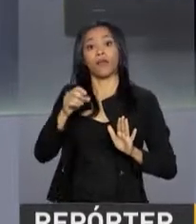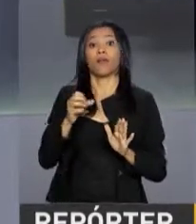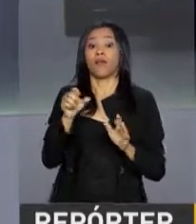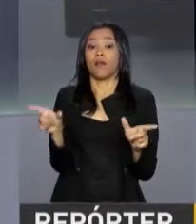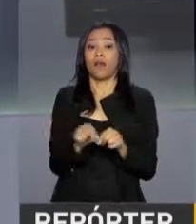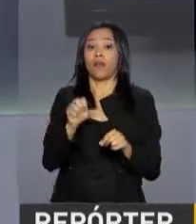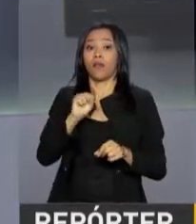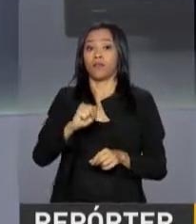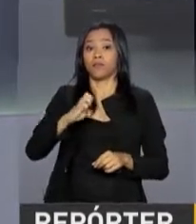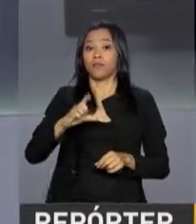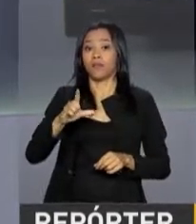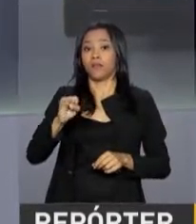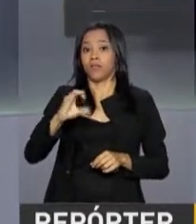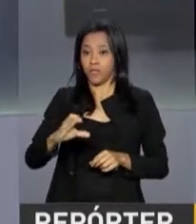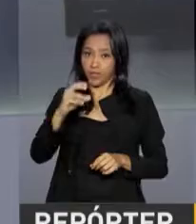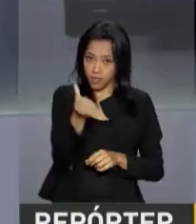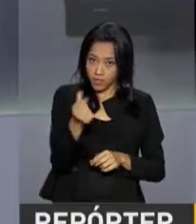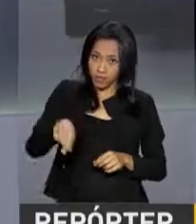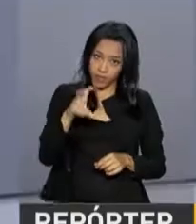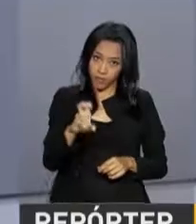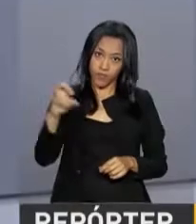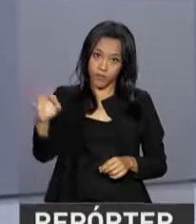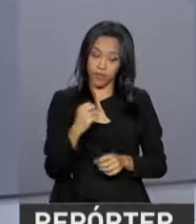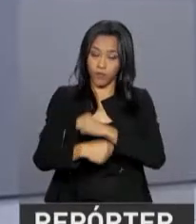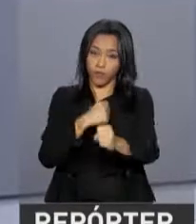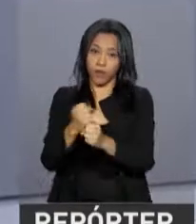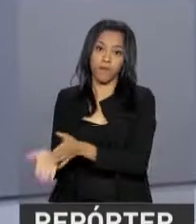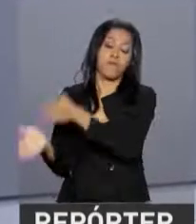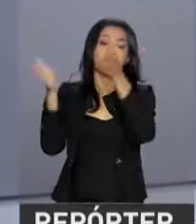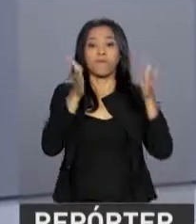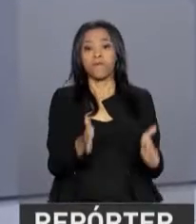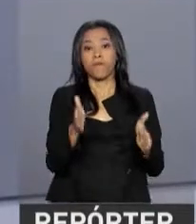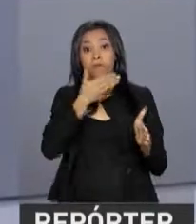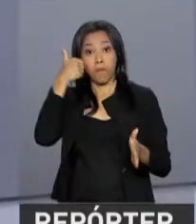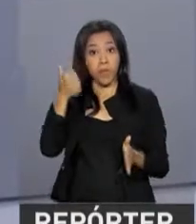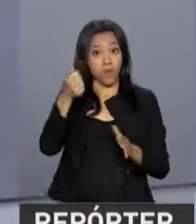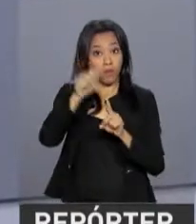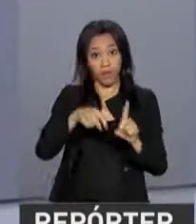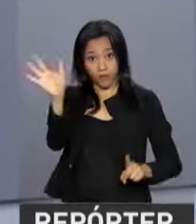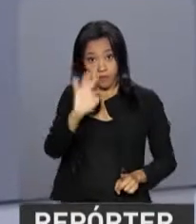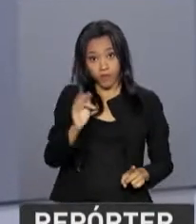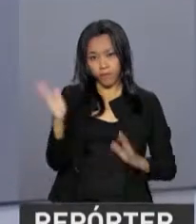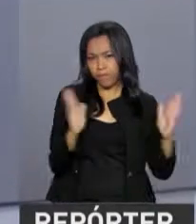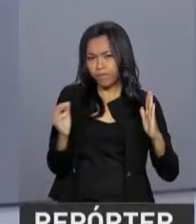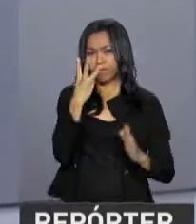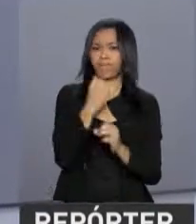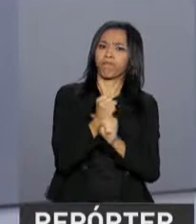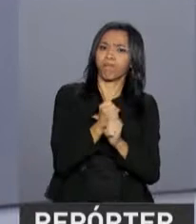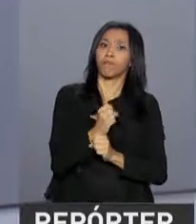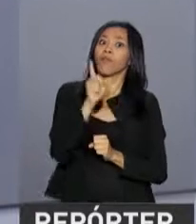em 6,5 por cento ao ano o melhor fevereiro em três anos esse foi o resultado da arrecadação